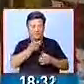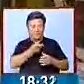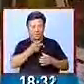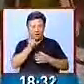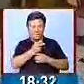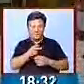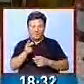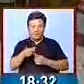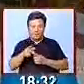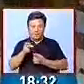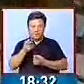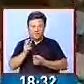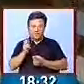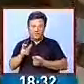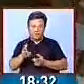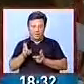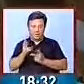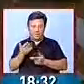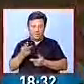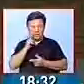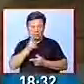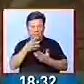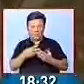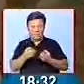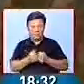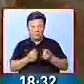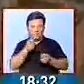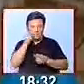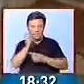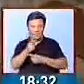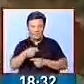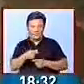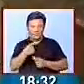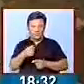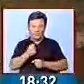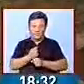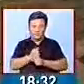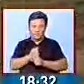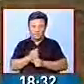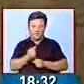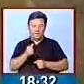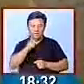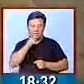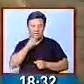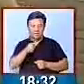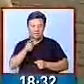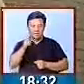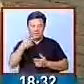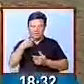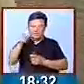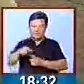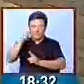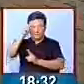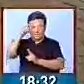livres. Neste momento está a decorrer um desses workshops, onde os artistas estão a trabalhar, e nomeadamente o homenageado